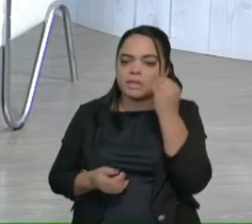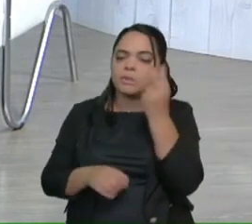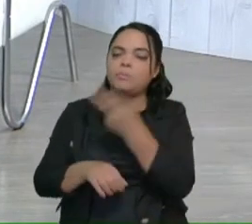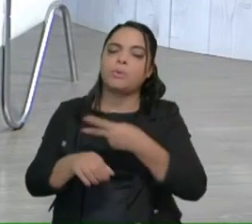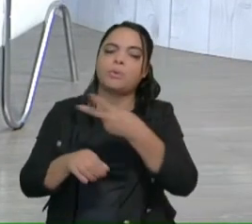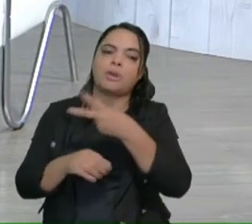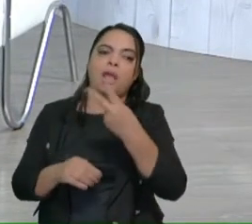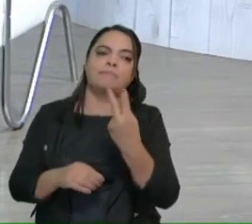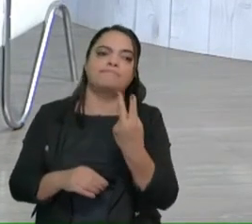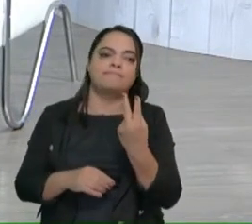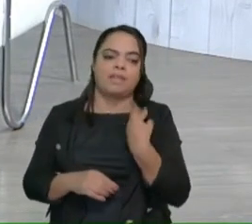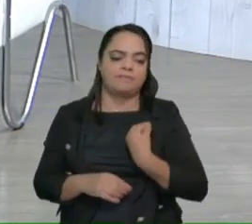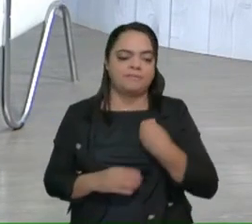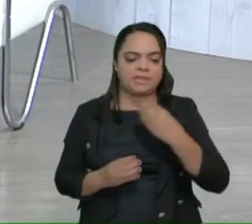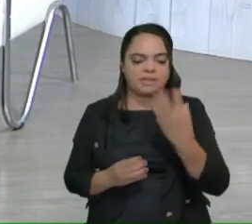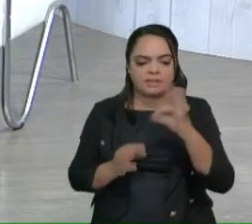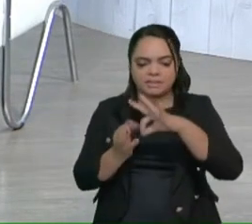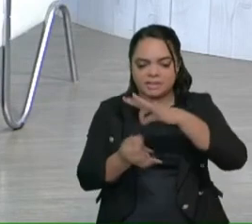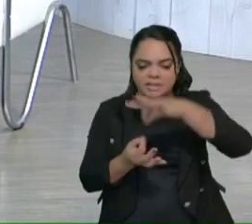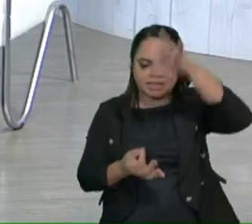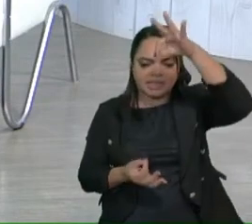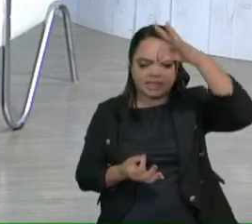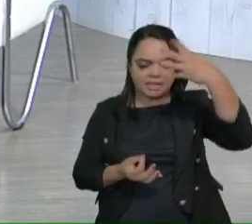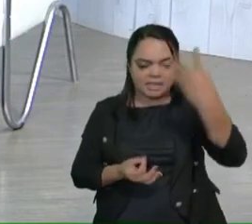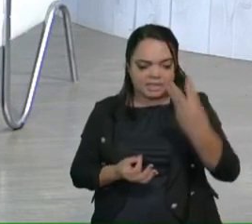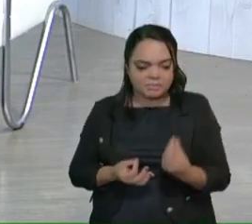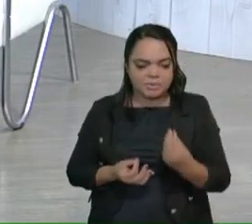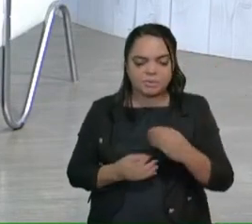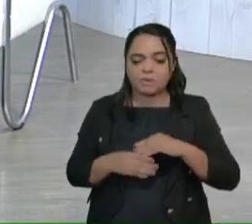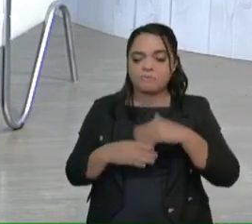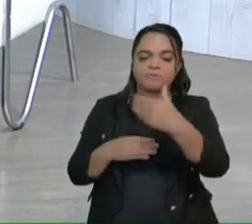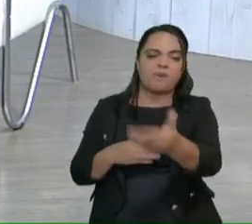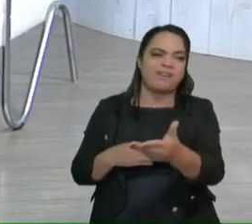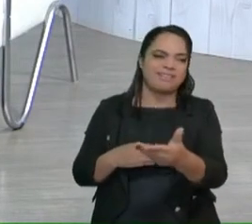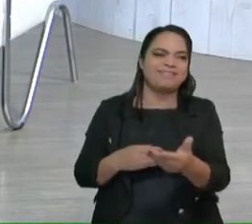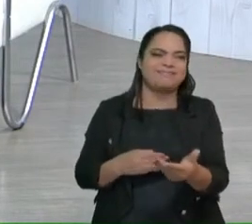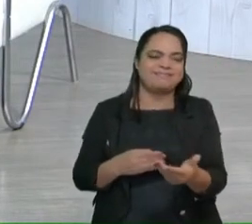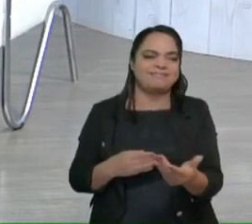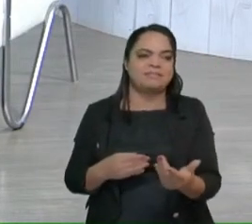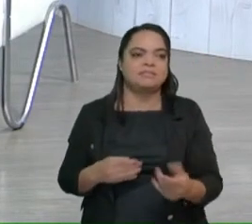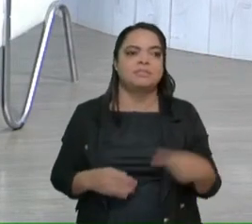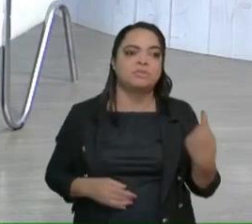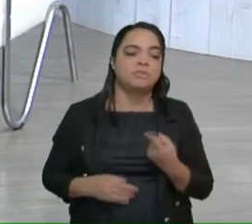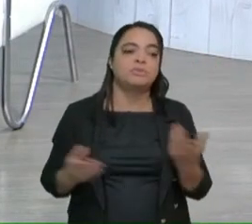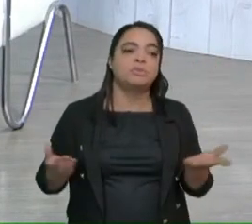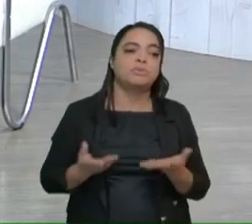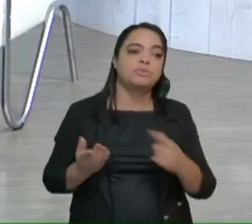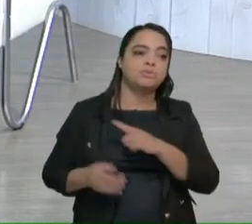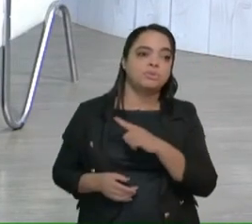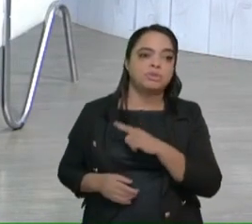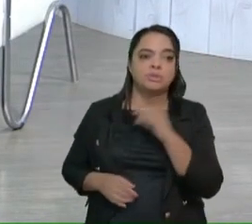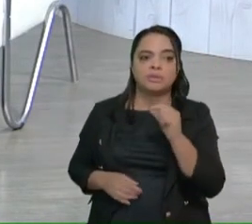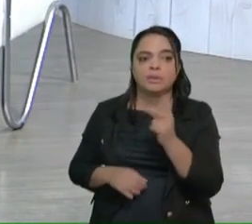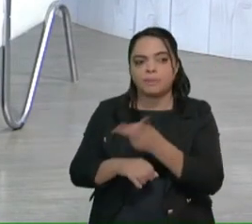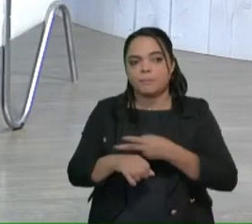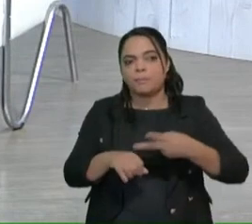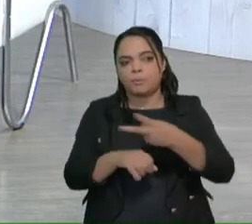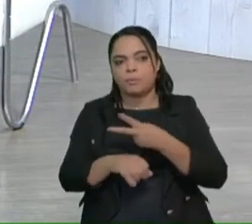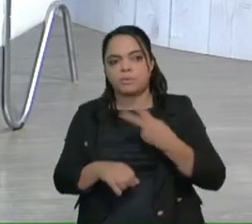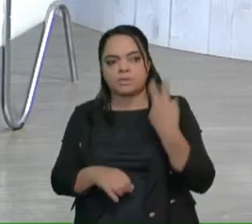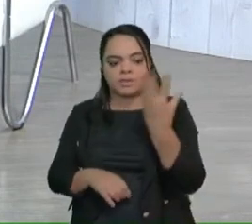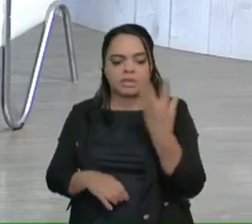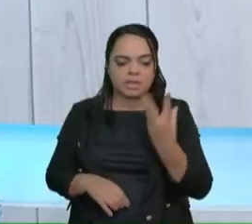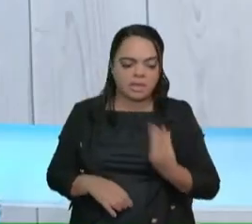espiritualidade fora dessas instituições tão fechadas então a gente hoje chama de busca de